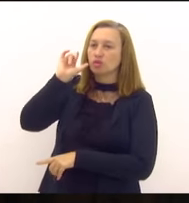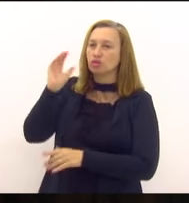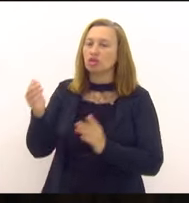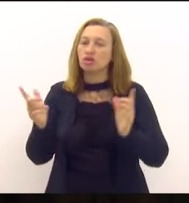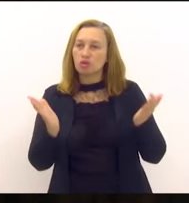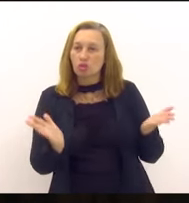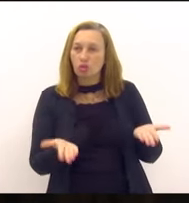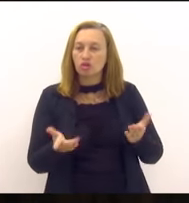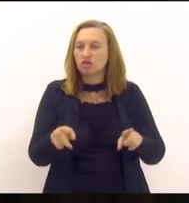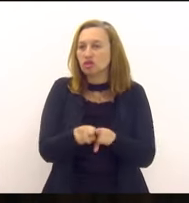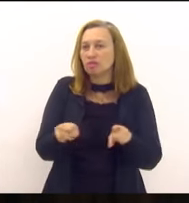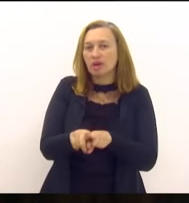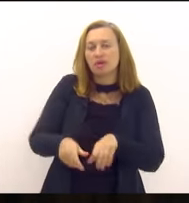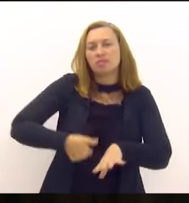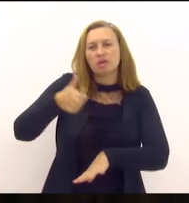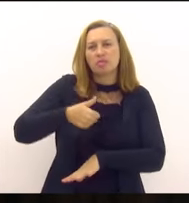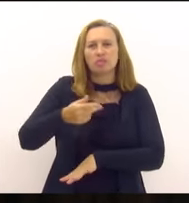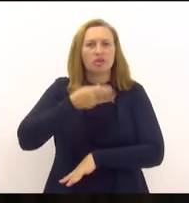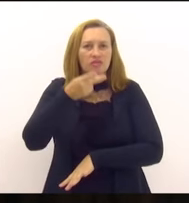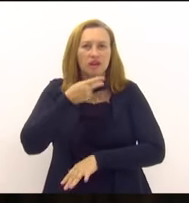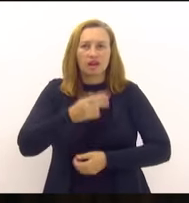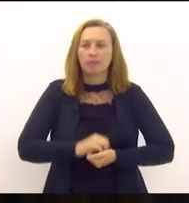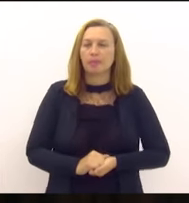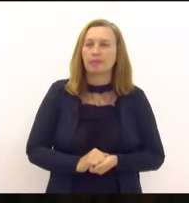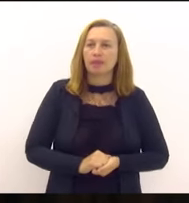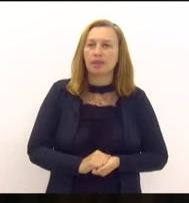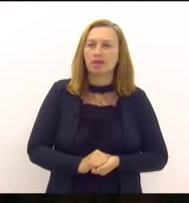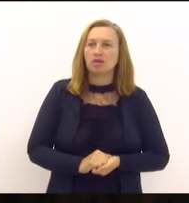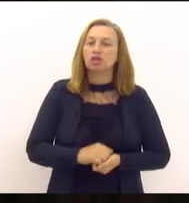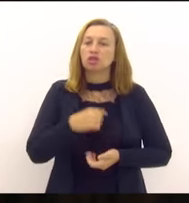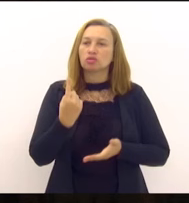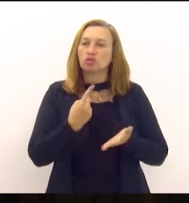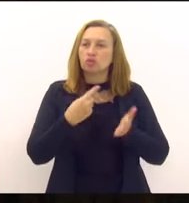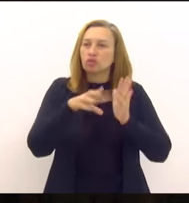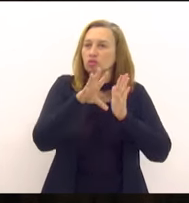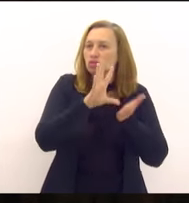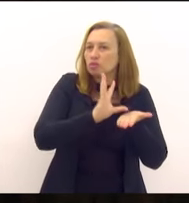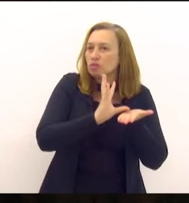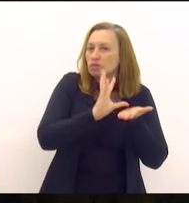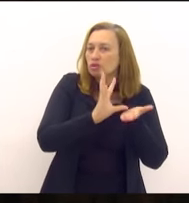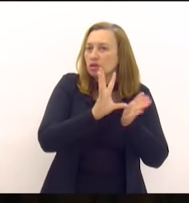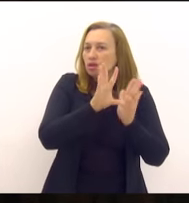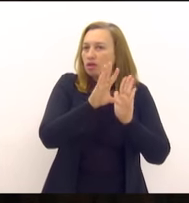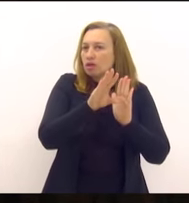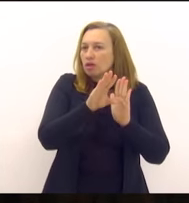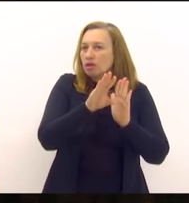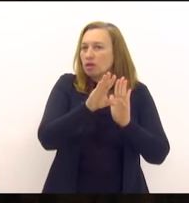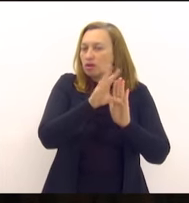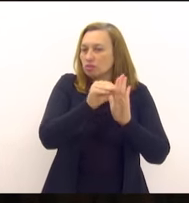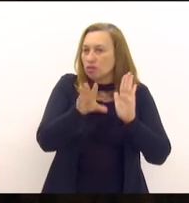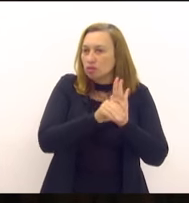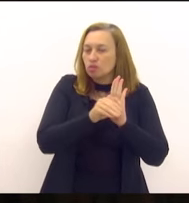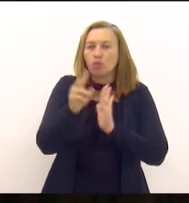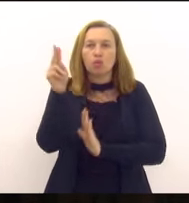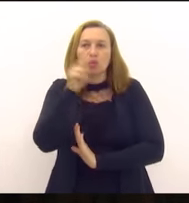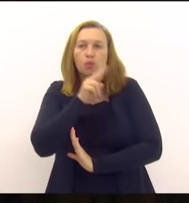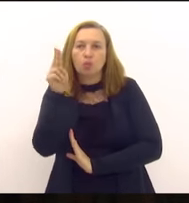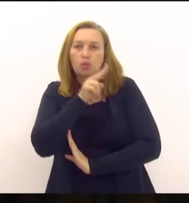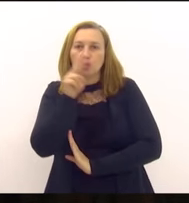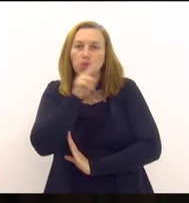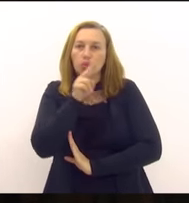hoje. Primeiro, para dizer que a gente pautou em regime de urgência por se tratar de um